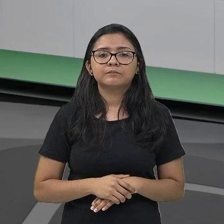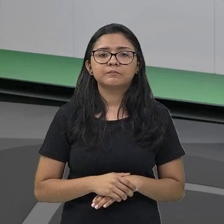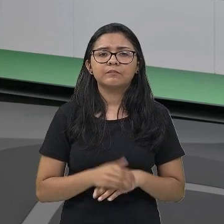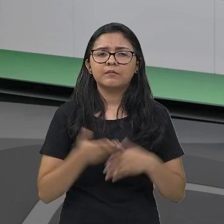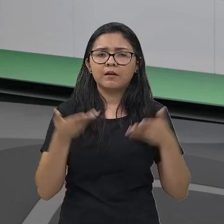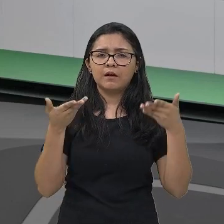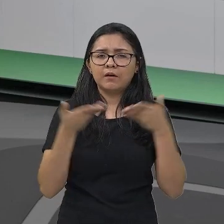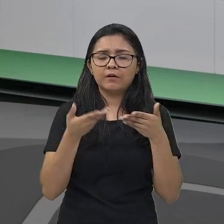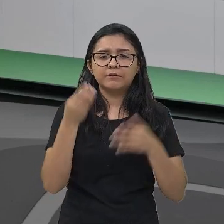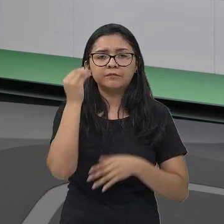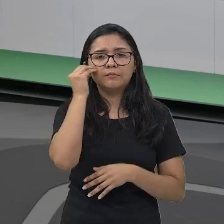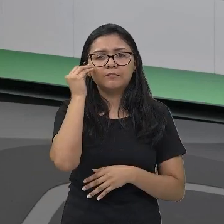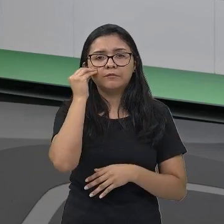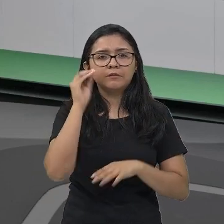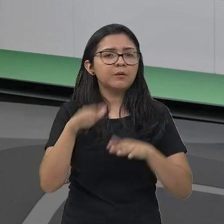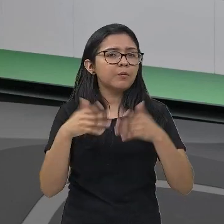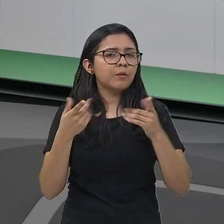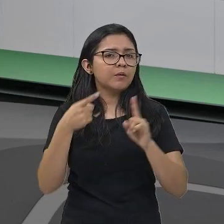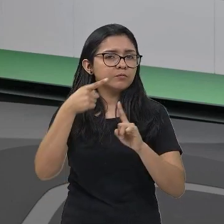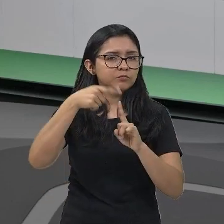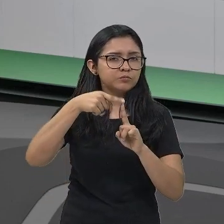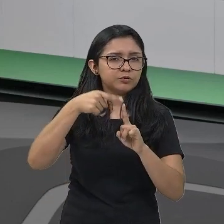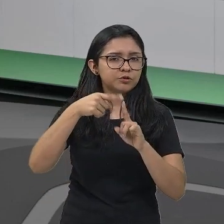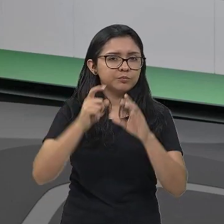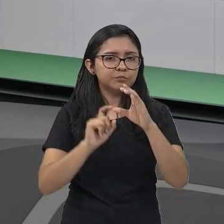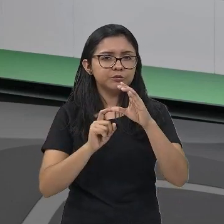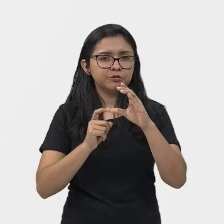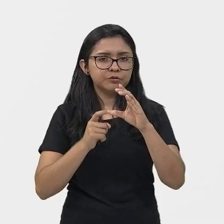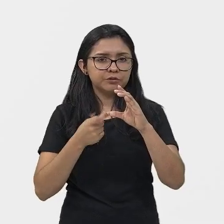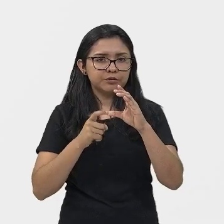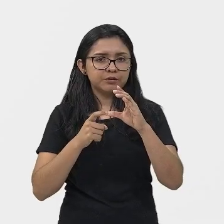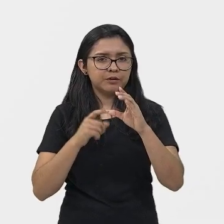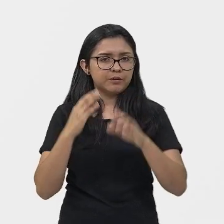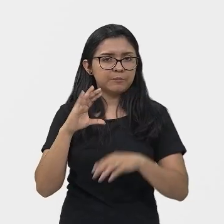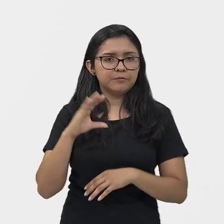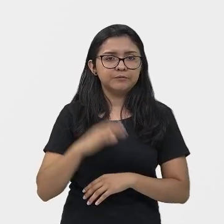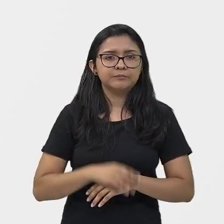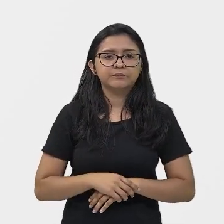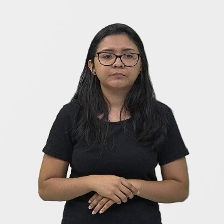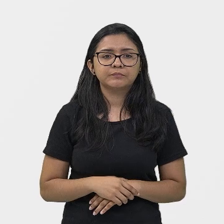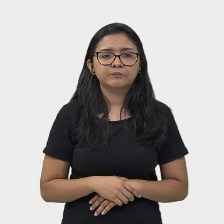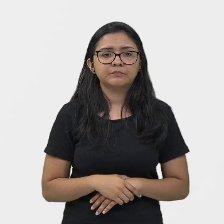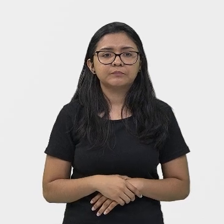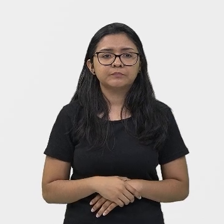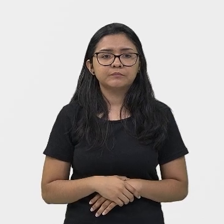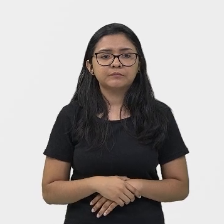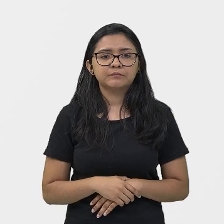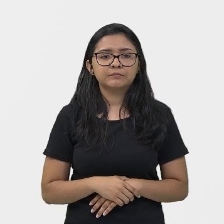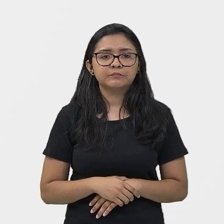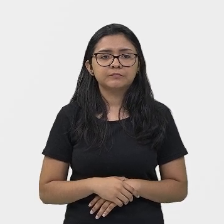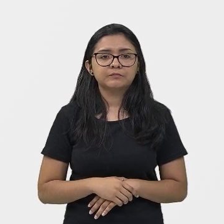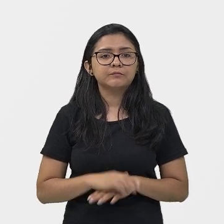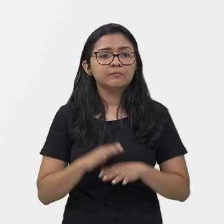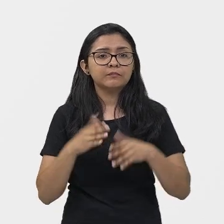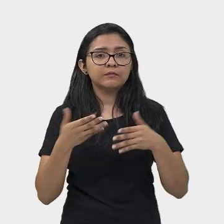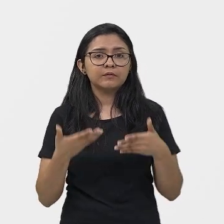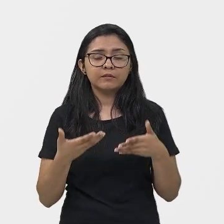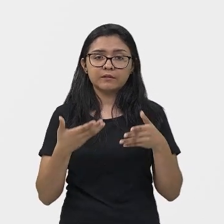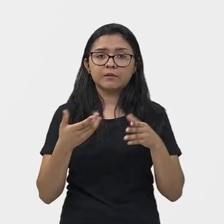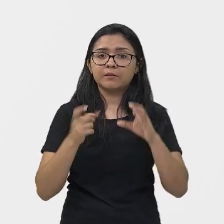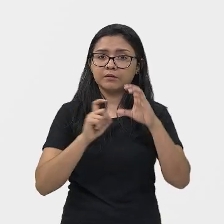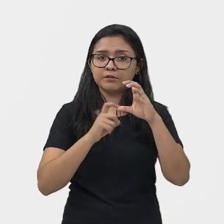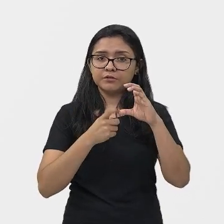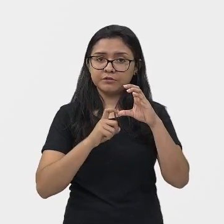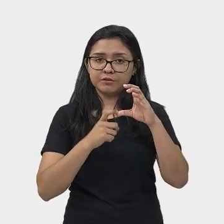classificar esse tipo de cadeia carbônica. As cadeias carbônicas, elas podem